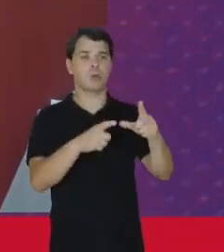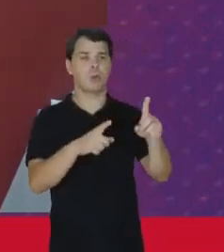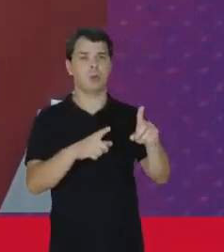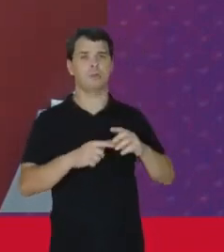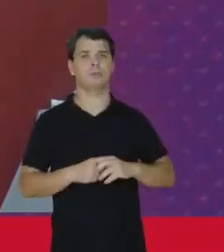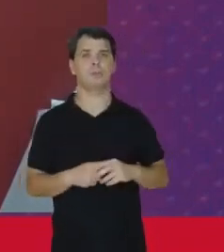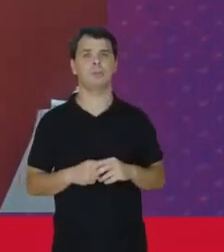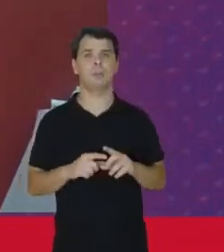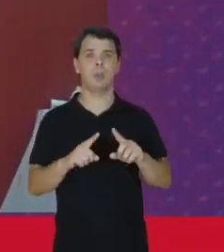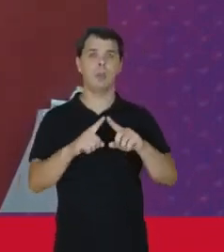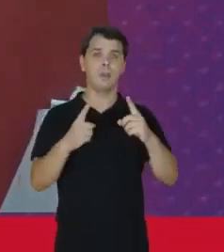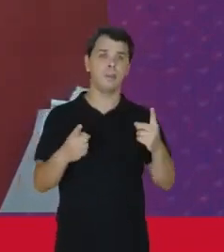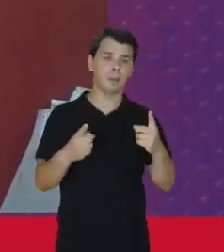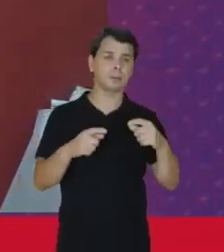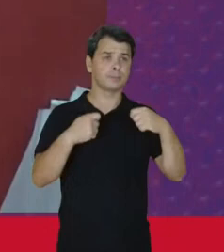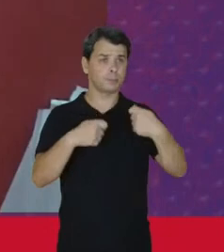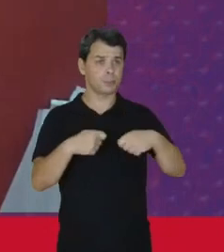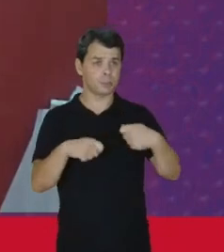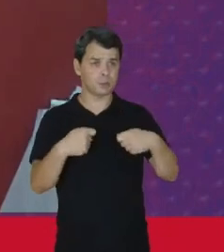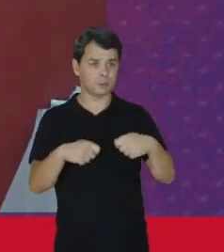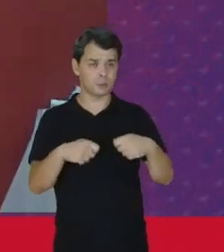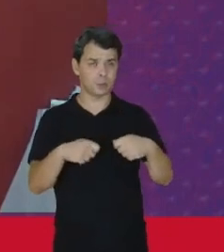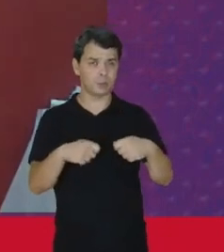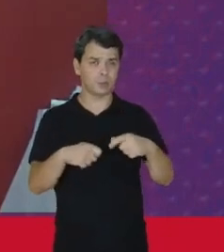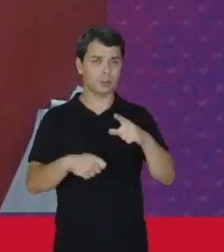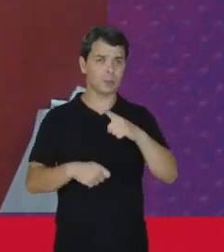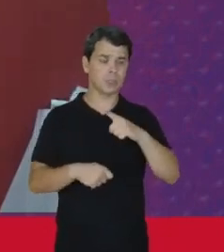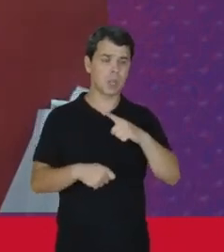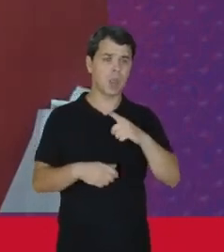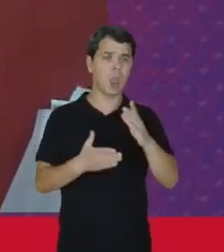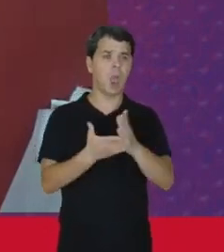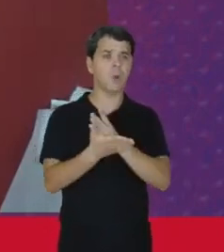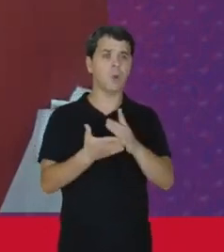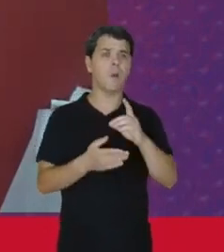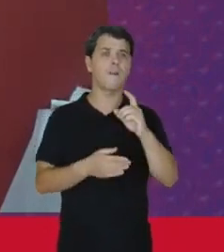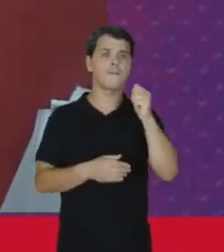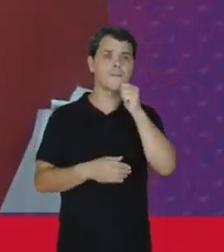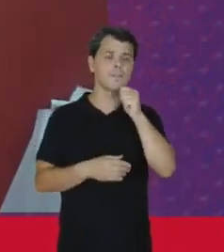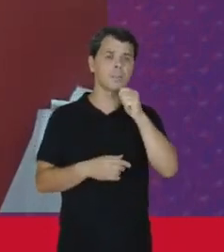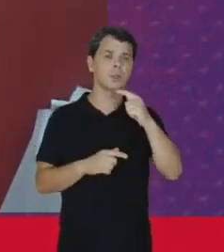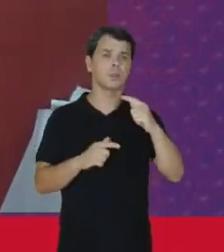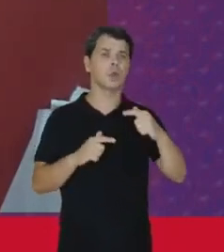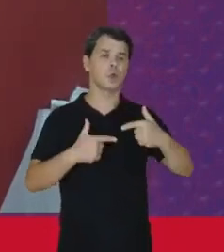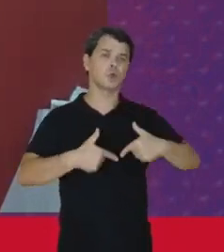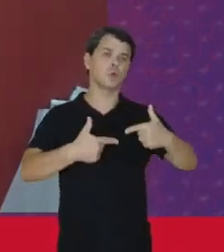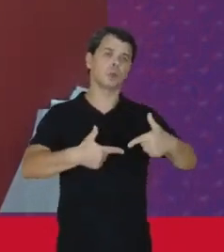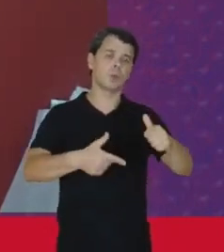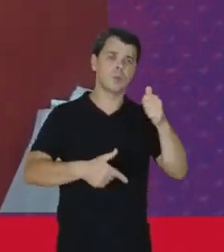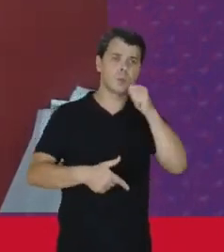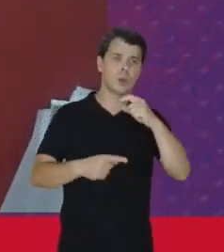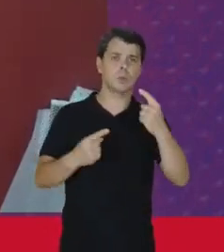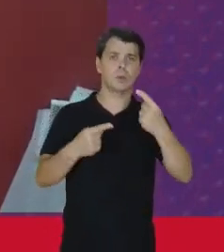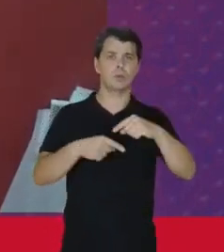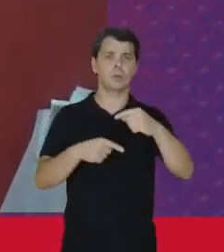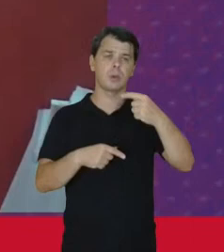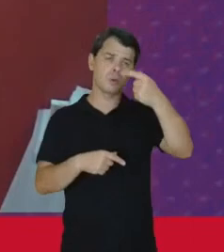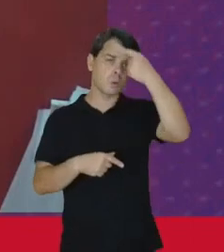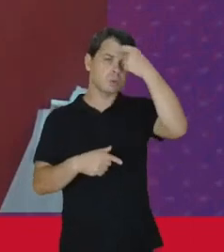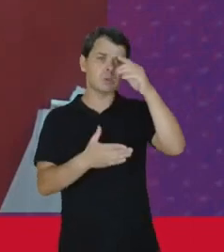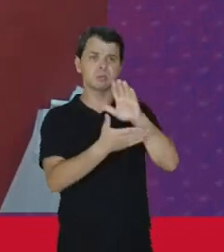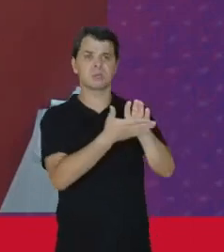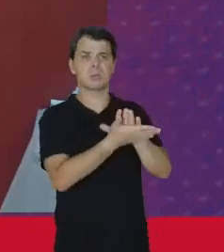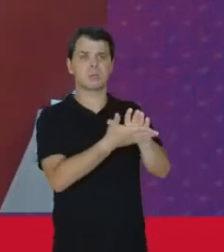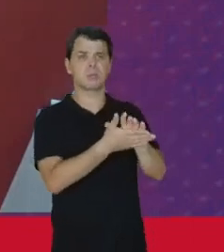nós, mas que havia necessidade de ter algumas lutando por outras que não tinham muita consciência do